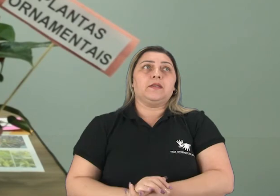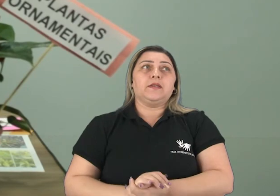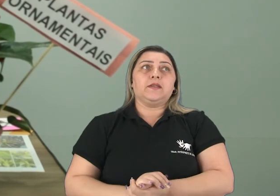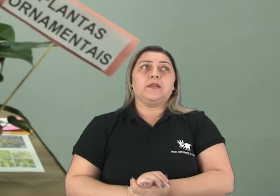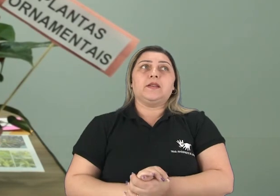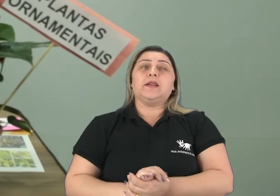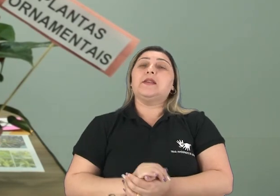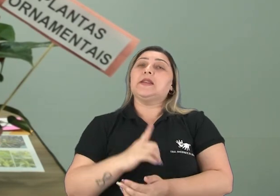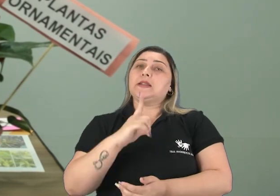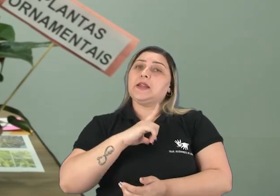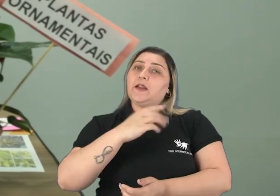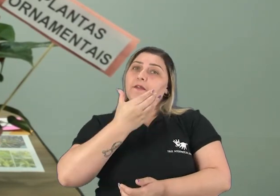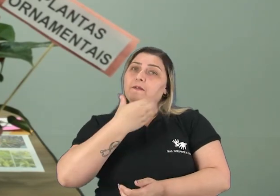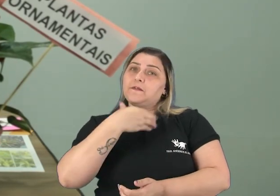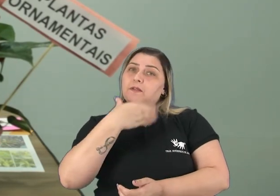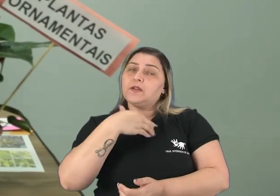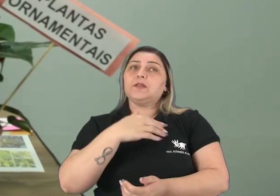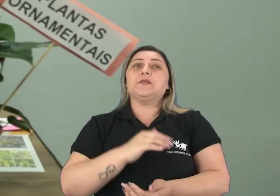frutíferas.